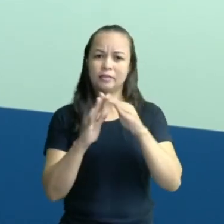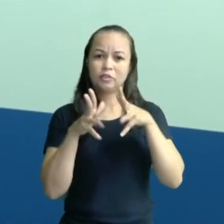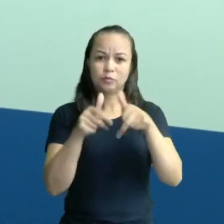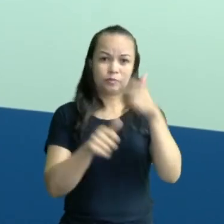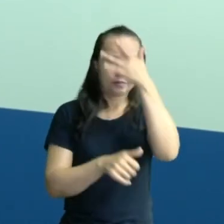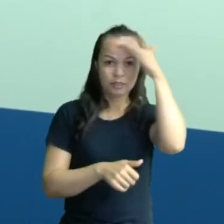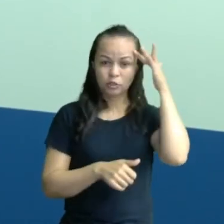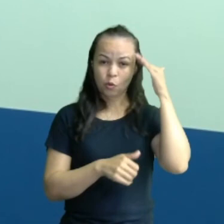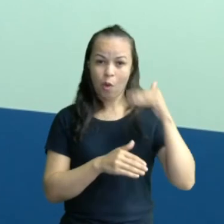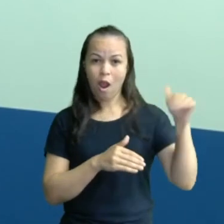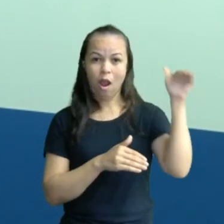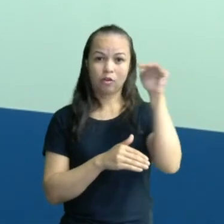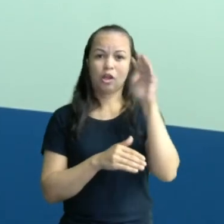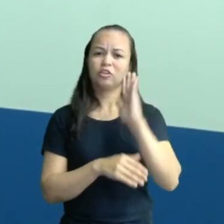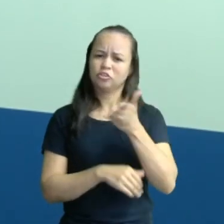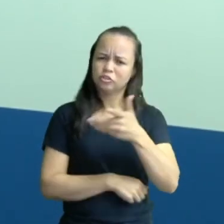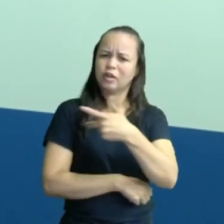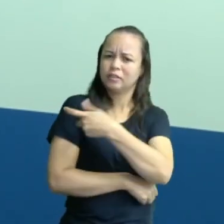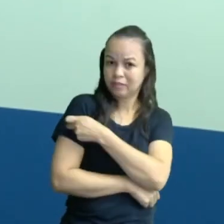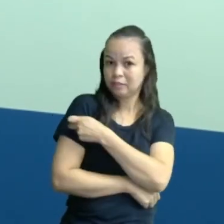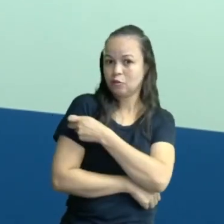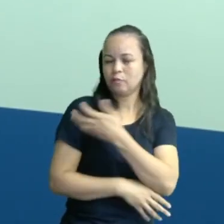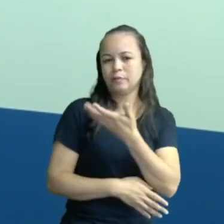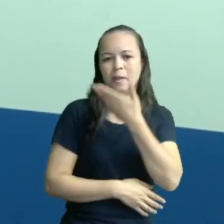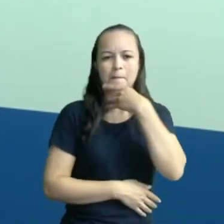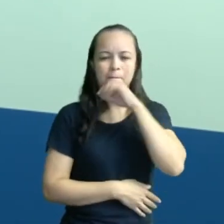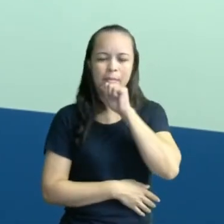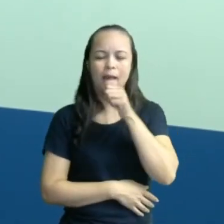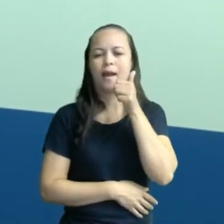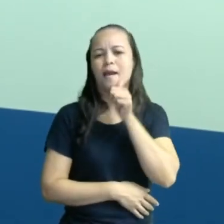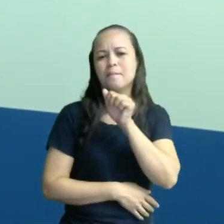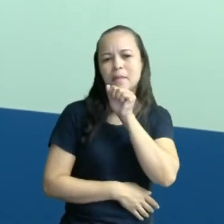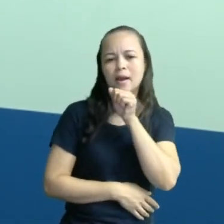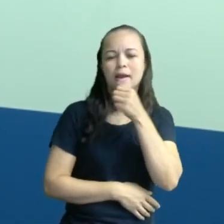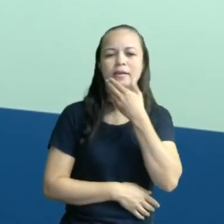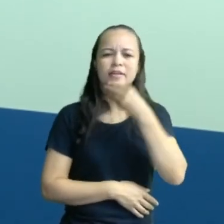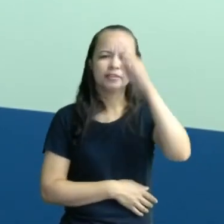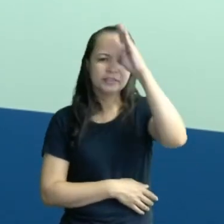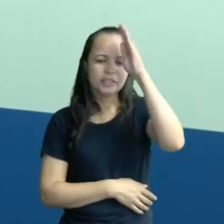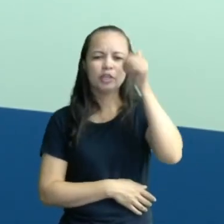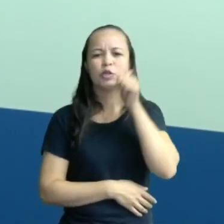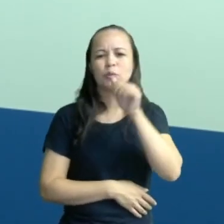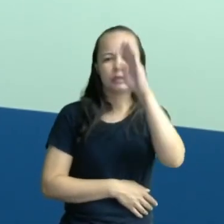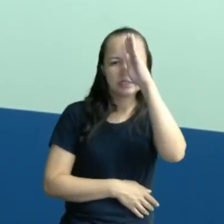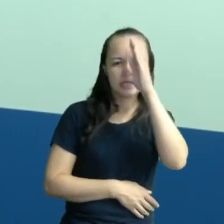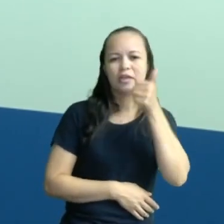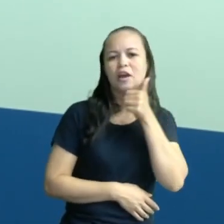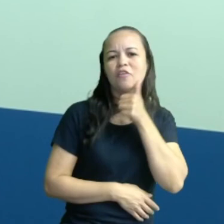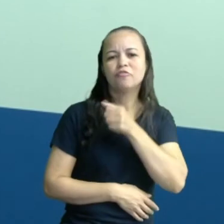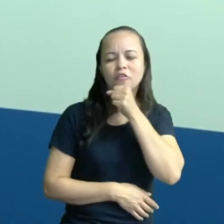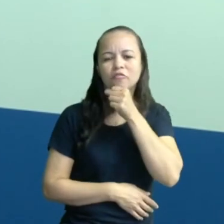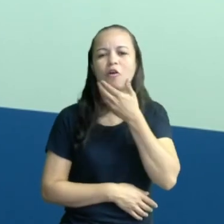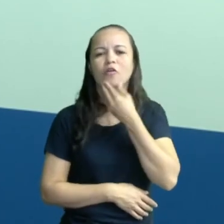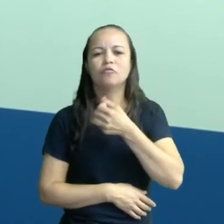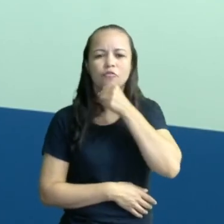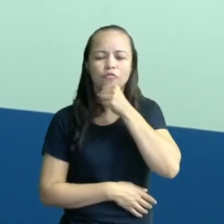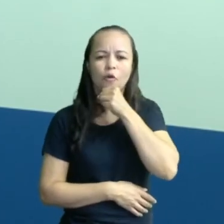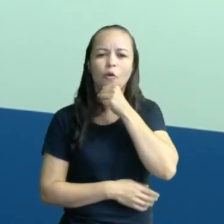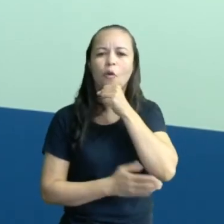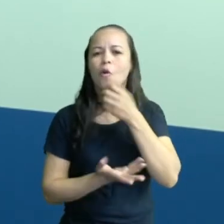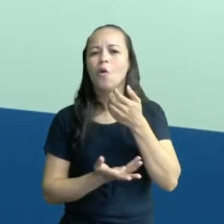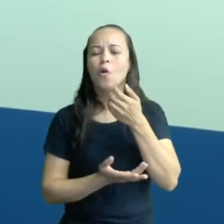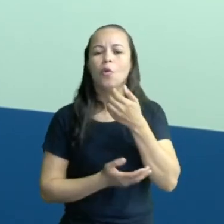vacinou? Será? Pai, mãe, tio, tia, avó, avô, o irmão mais velho,